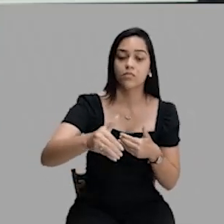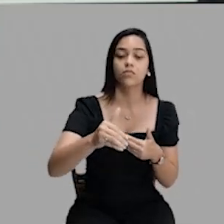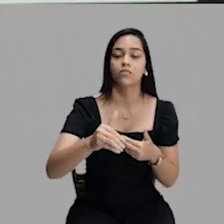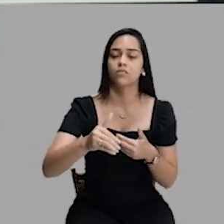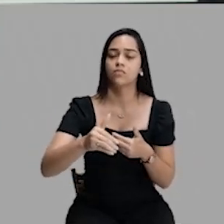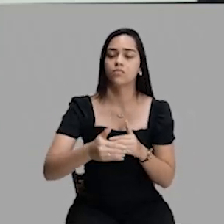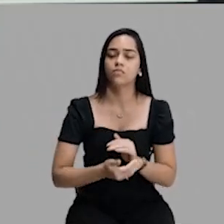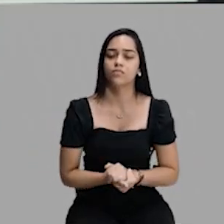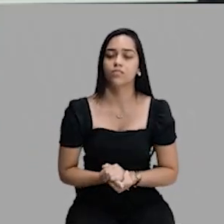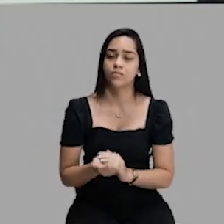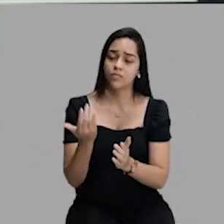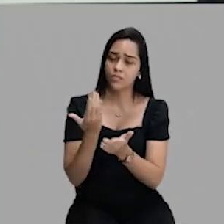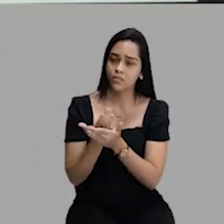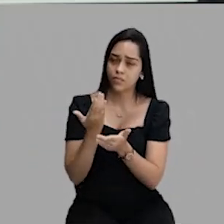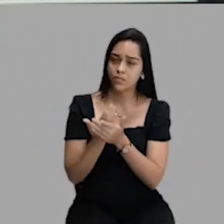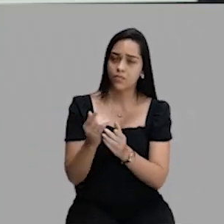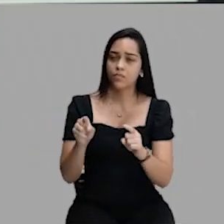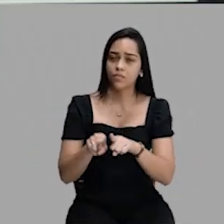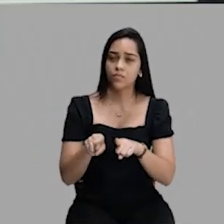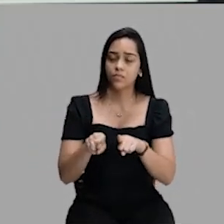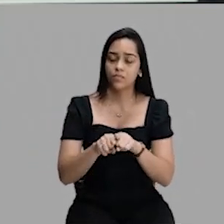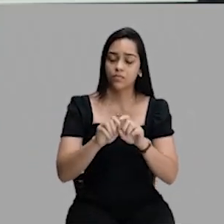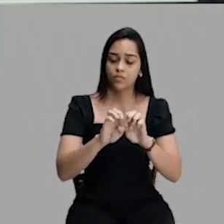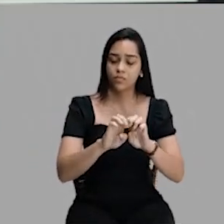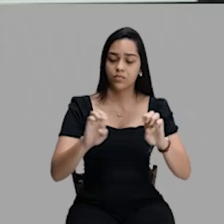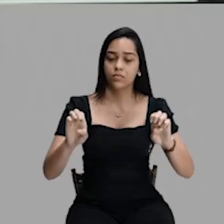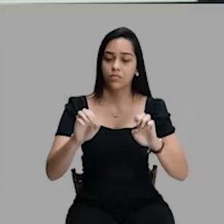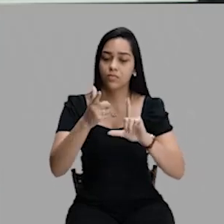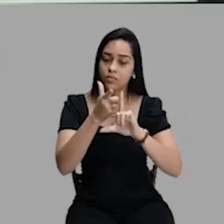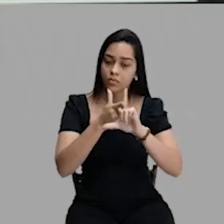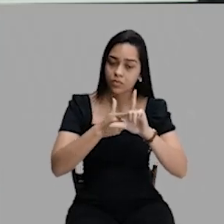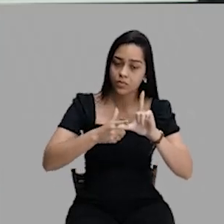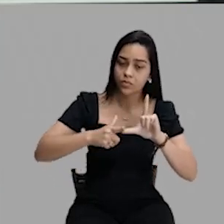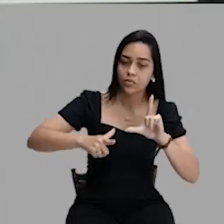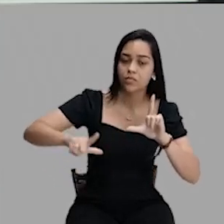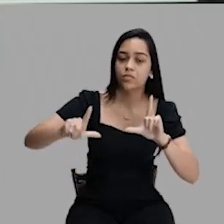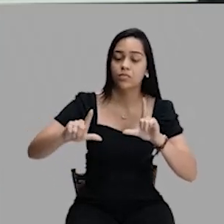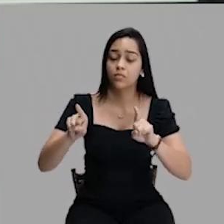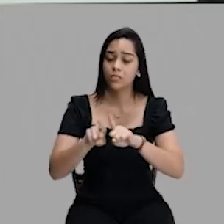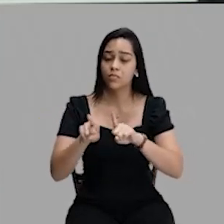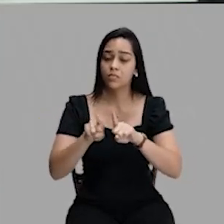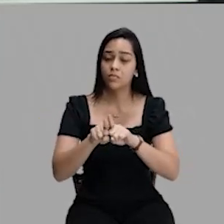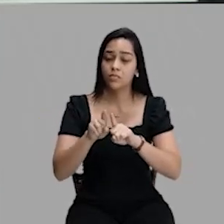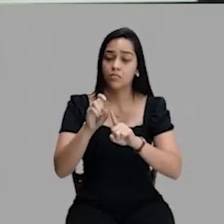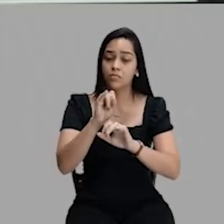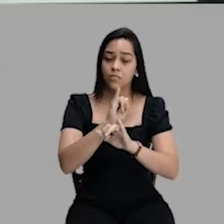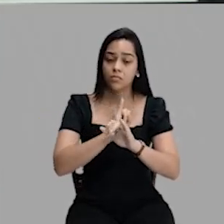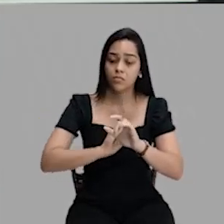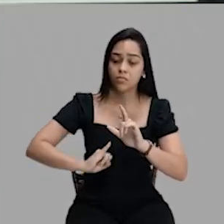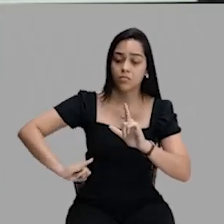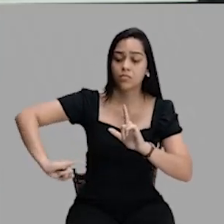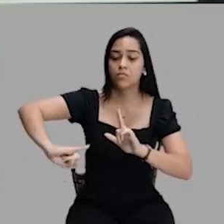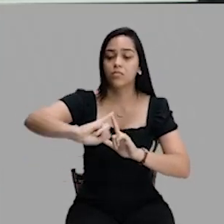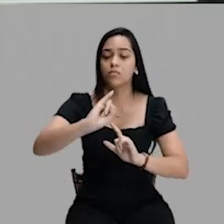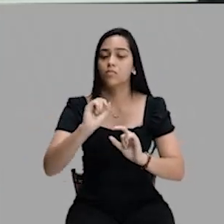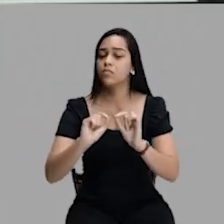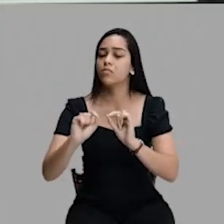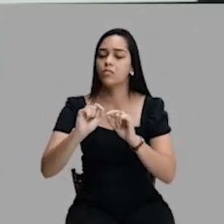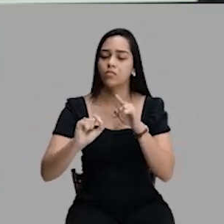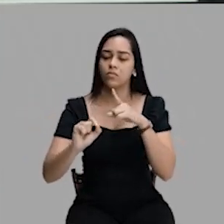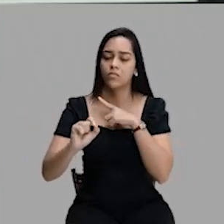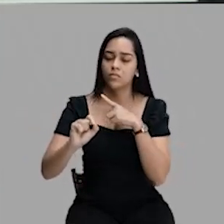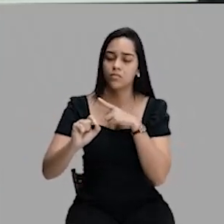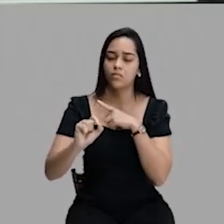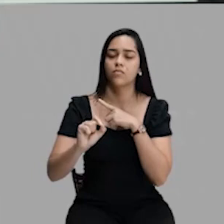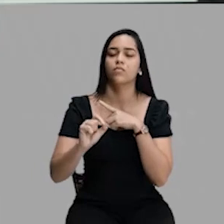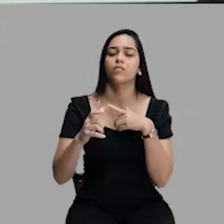continuidade a isso. Estudamos também a equação da elipse, né? O que mais nos interessa na geometria analítica é você dar